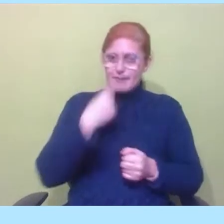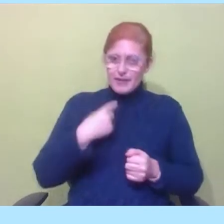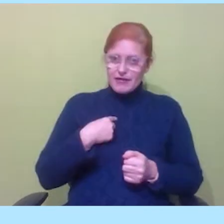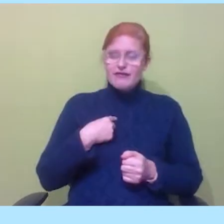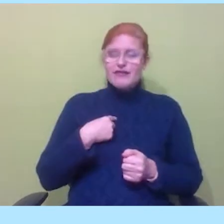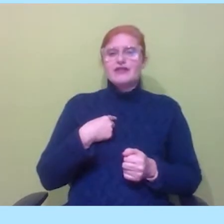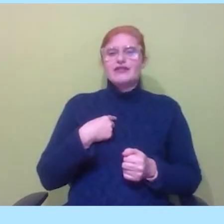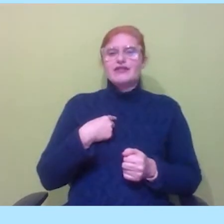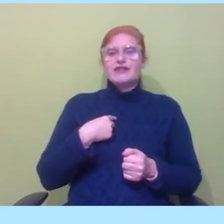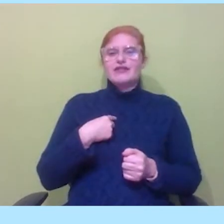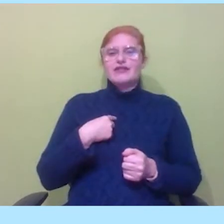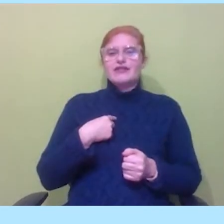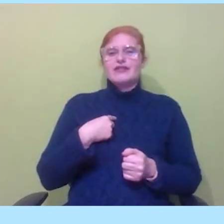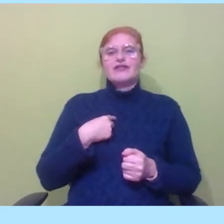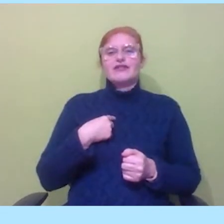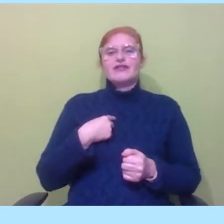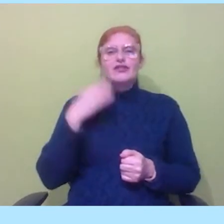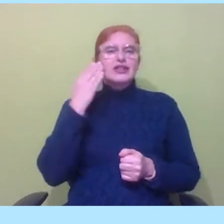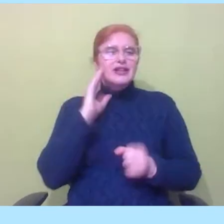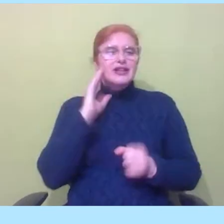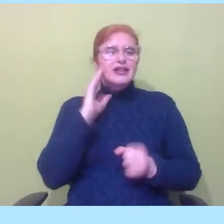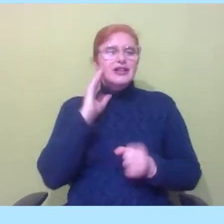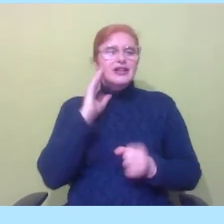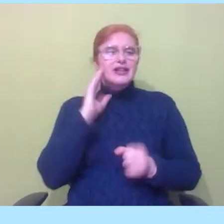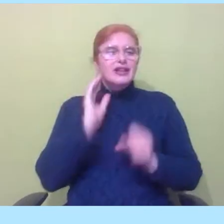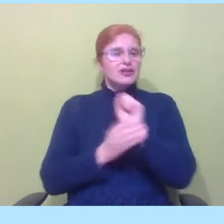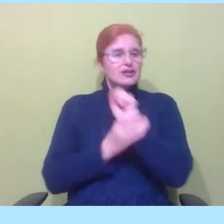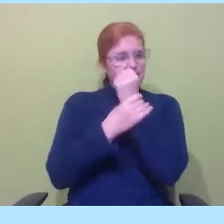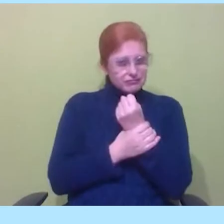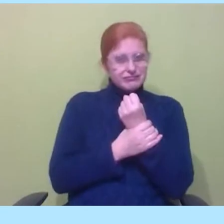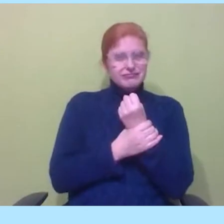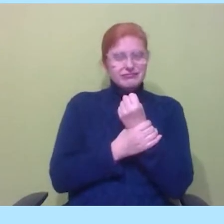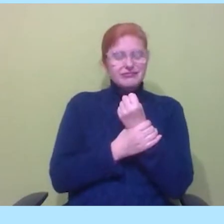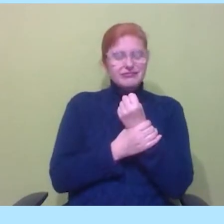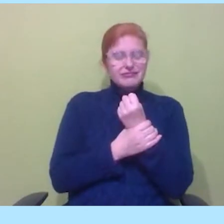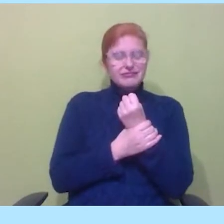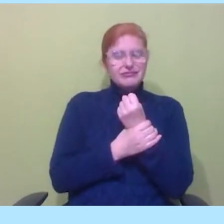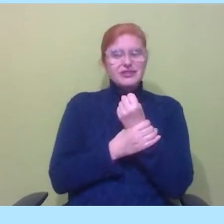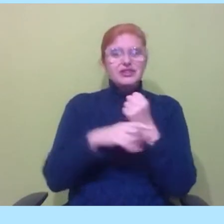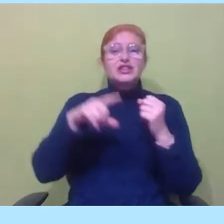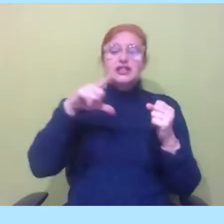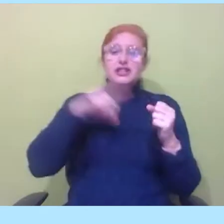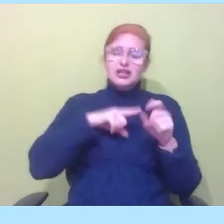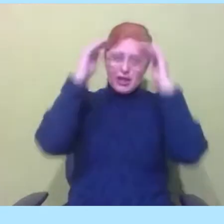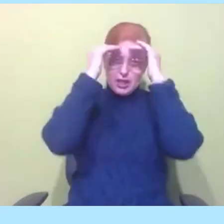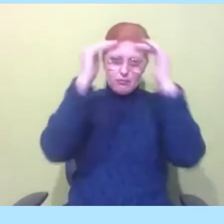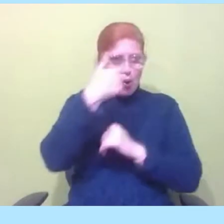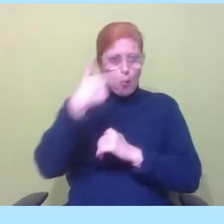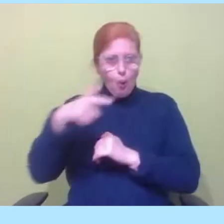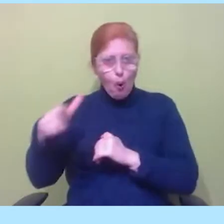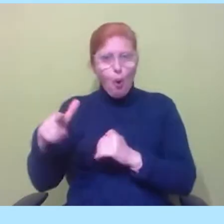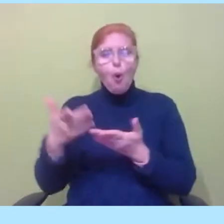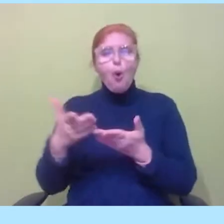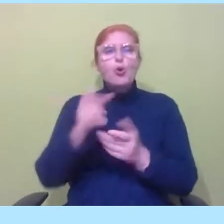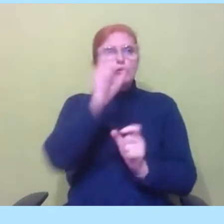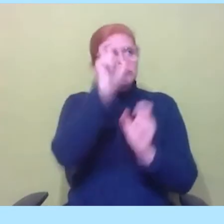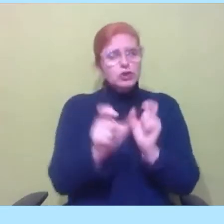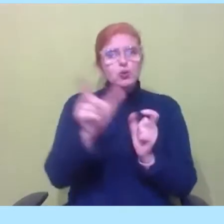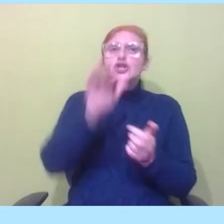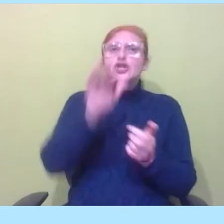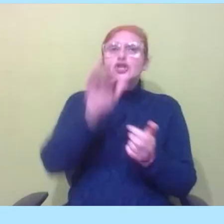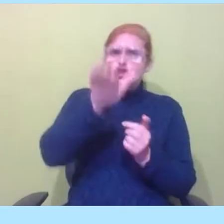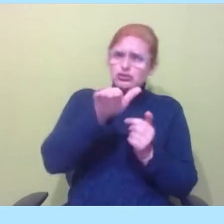um pouco melhor, pelo menos o respeito ao outro, o respeito ao outro indivíduo, trazer esses estudantes para